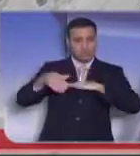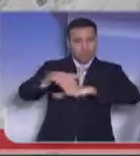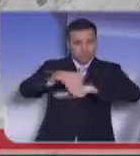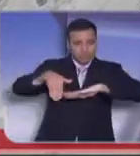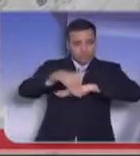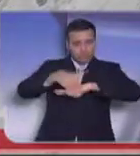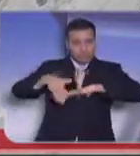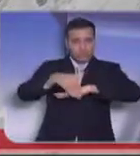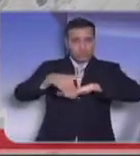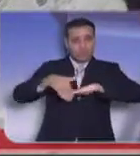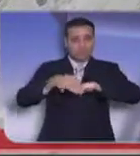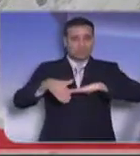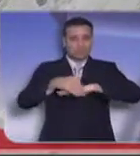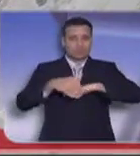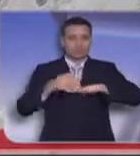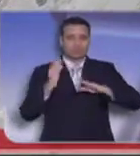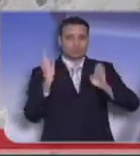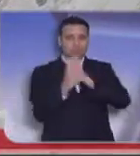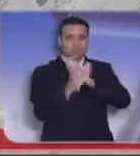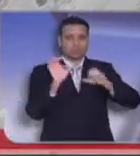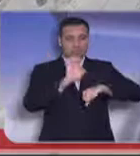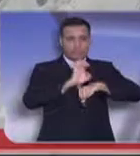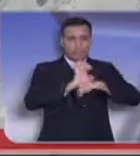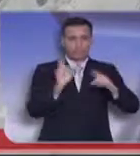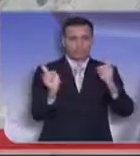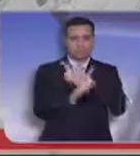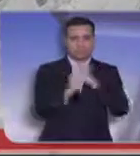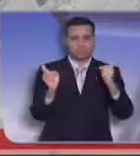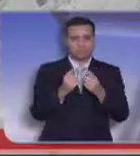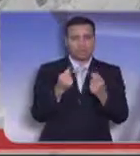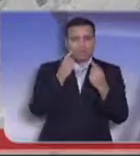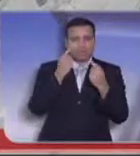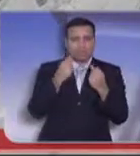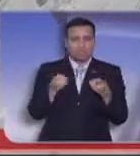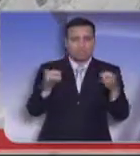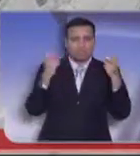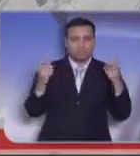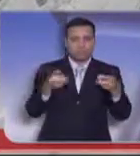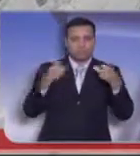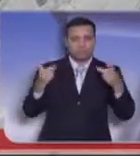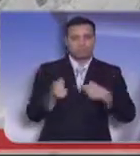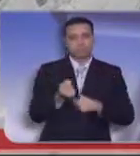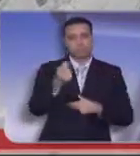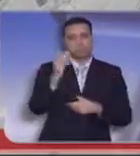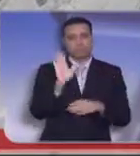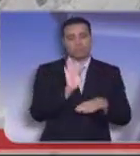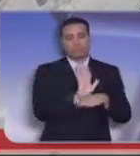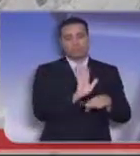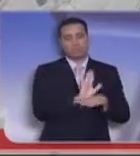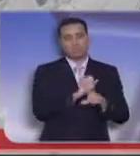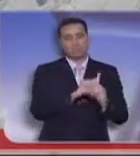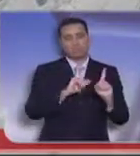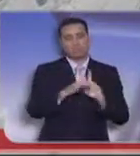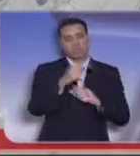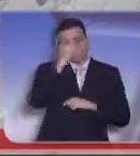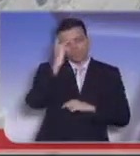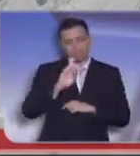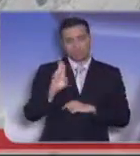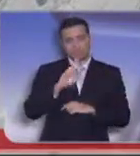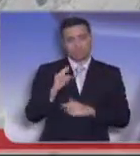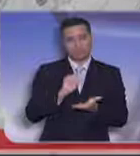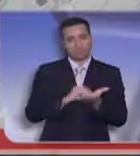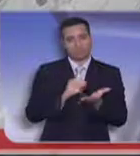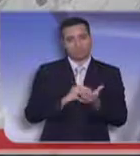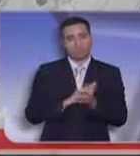rodovias estaduais, que só querem ganhar dinheiro, mas não estão trazendo retorno ao cidadão e ao usuário. É